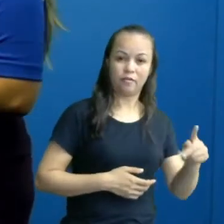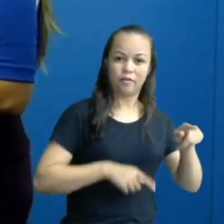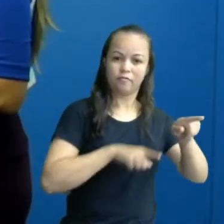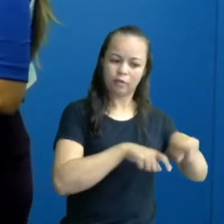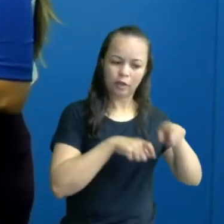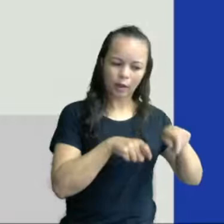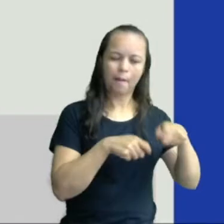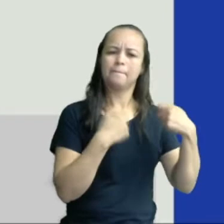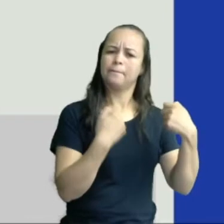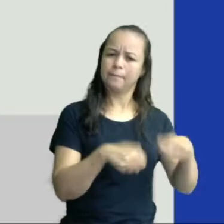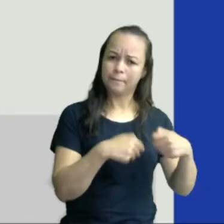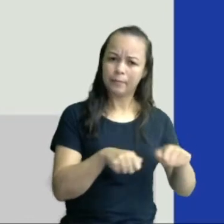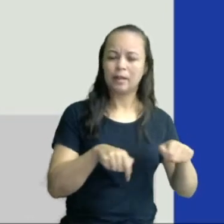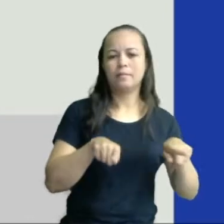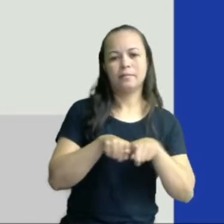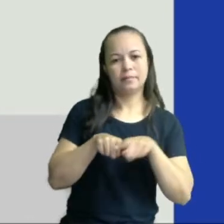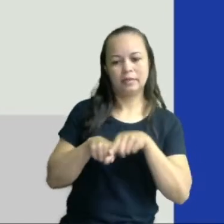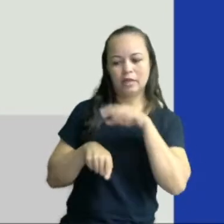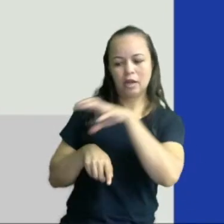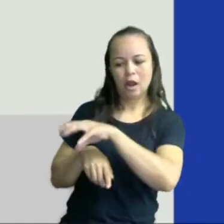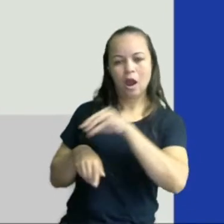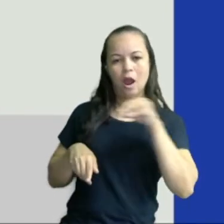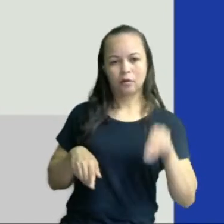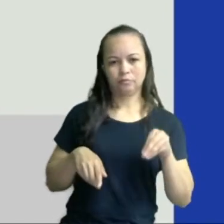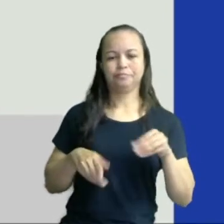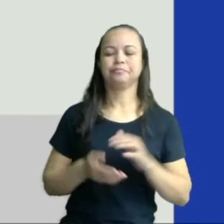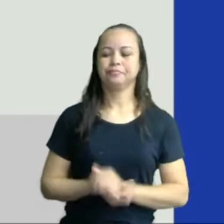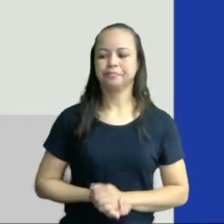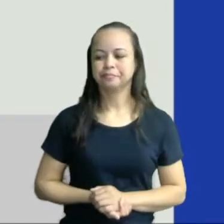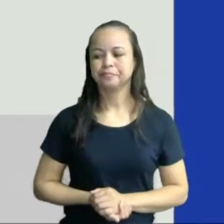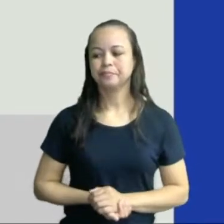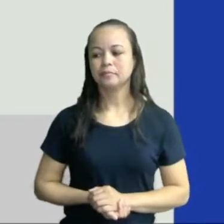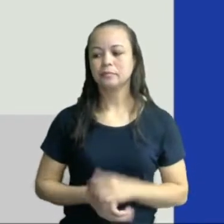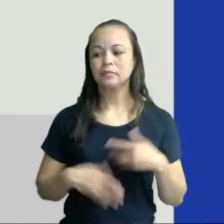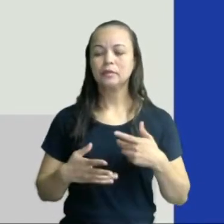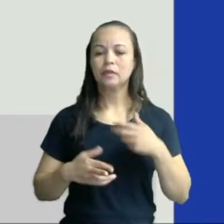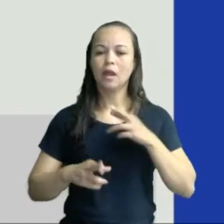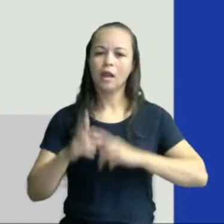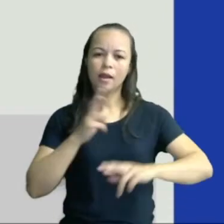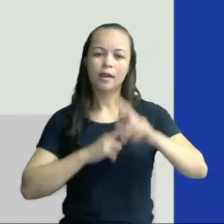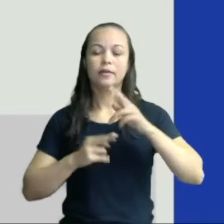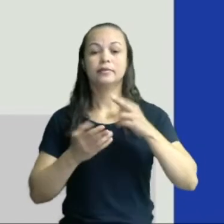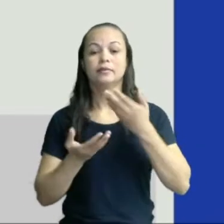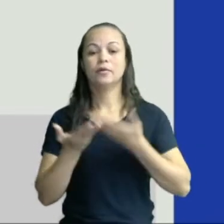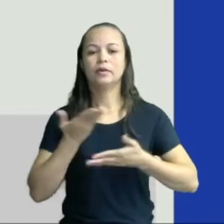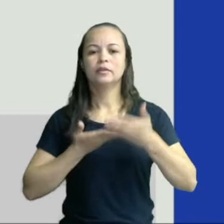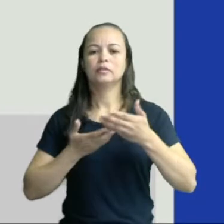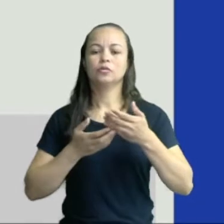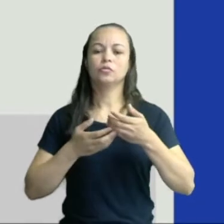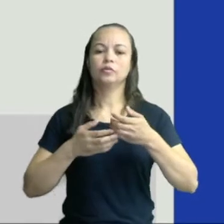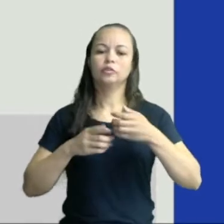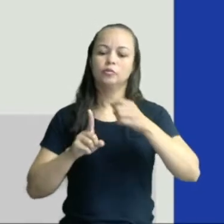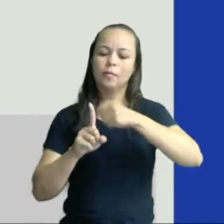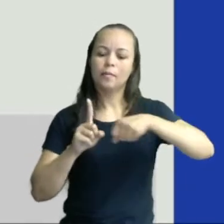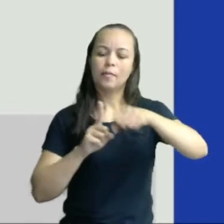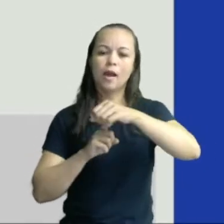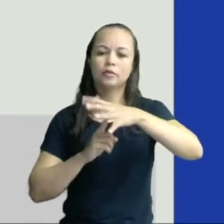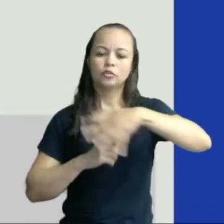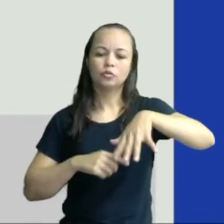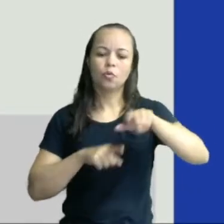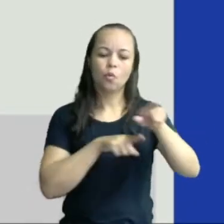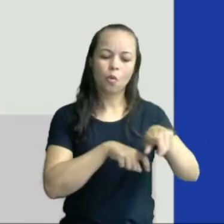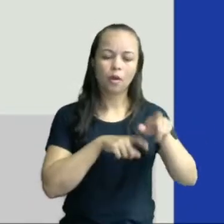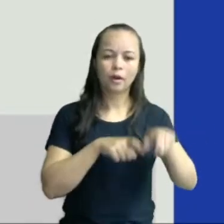Ó, já conhecemos as atividades econômicas que são realizadas no espaço rural, como a agricultura,